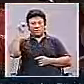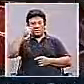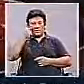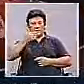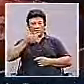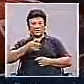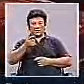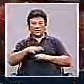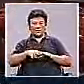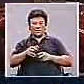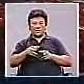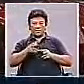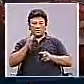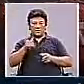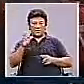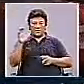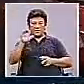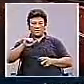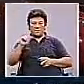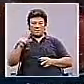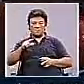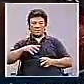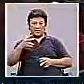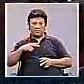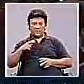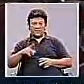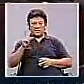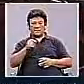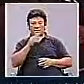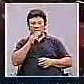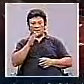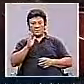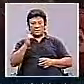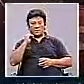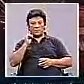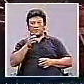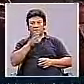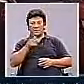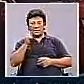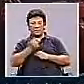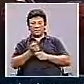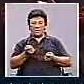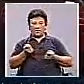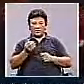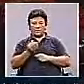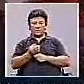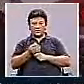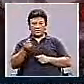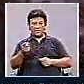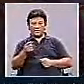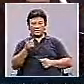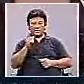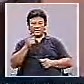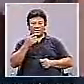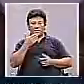experiente, um piloto que é já tetracampeão nacional, mas convém também ouvir o que tem a dizer o organizador do festival que